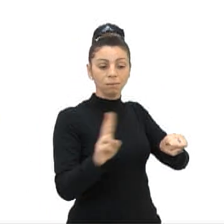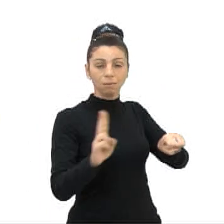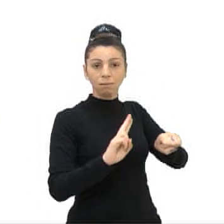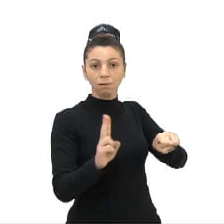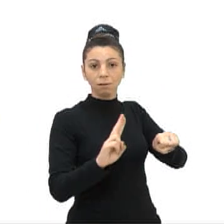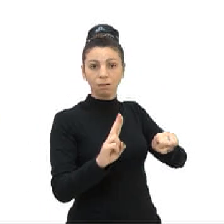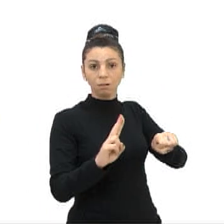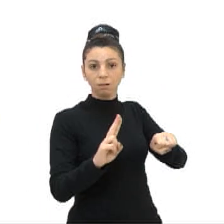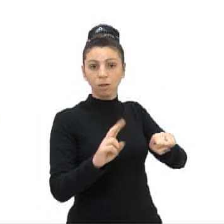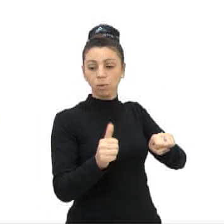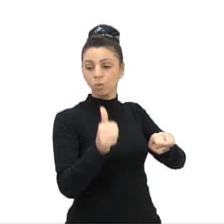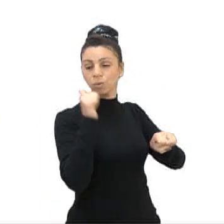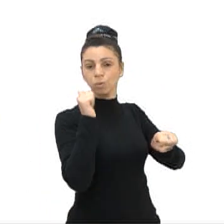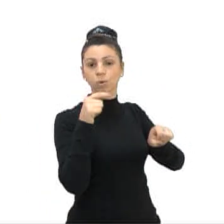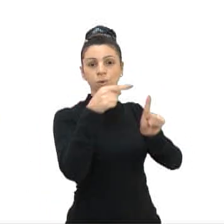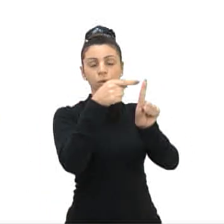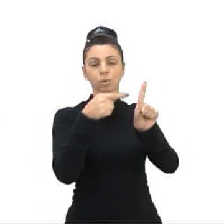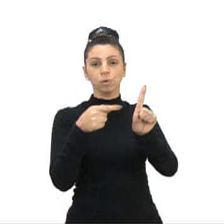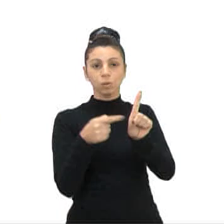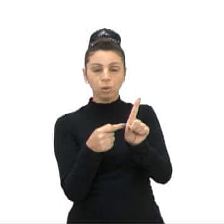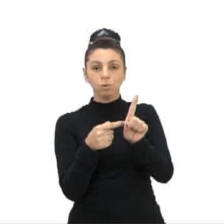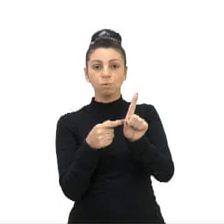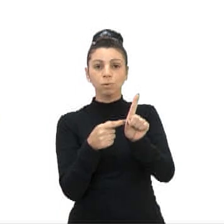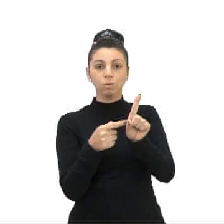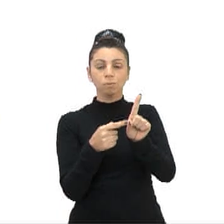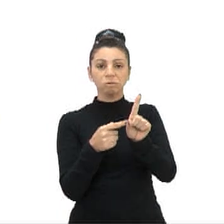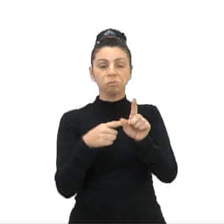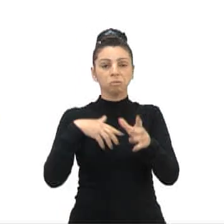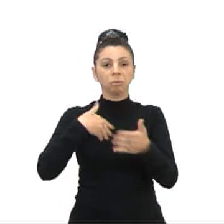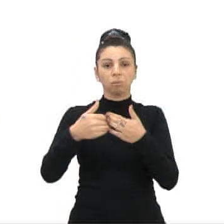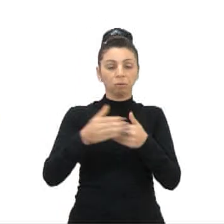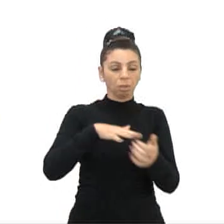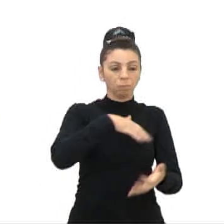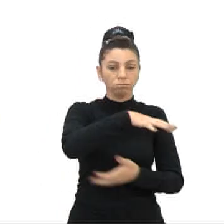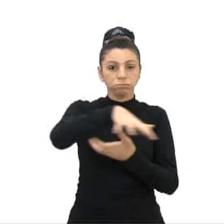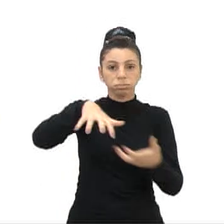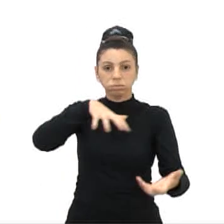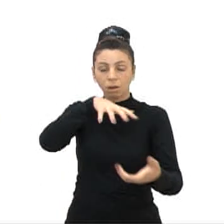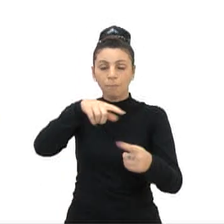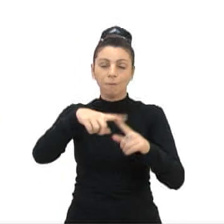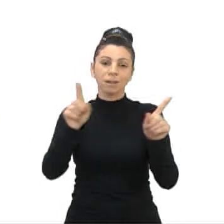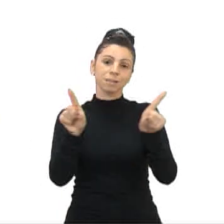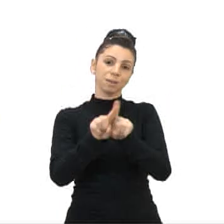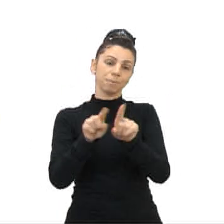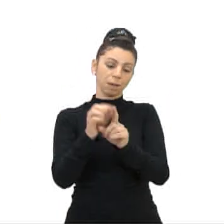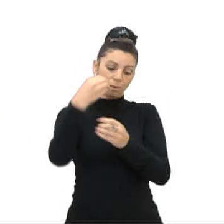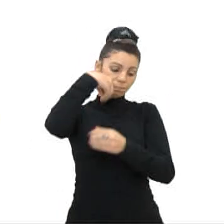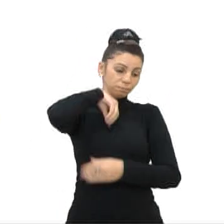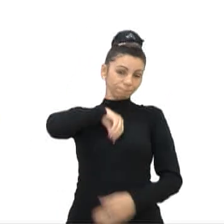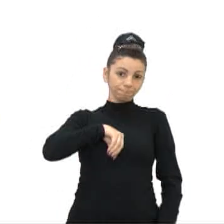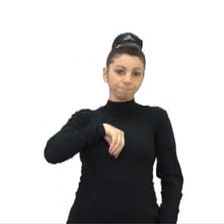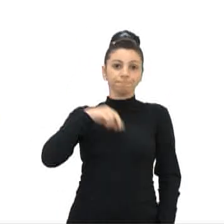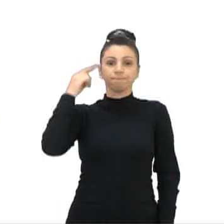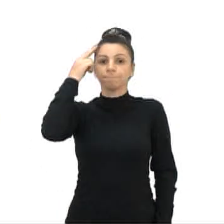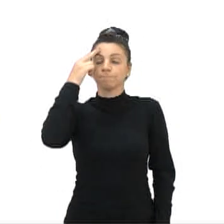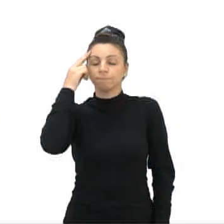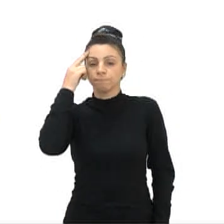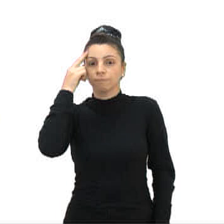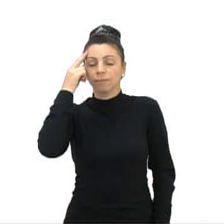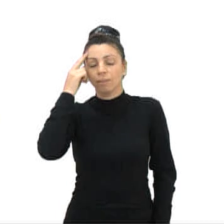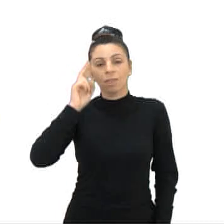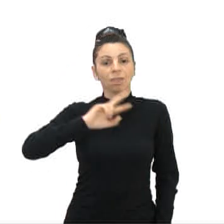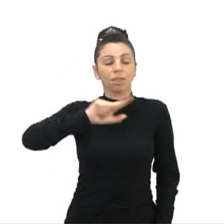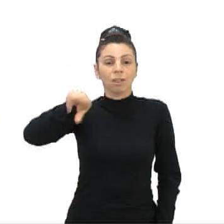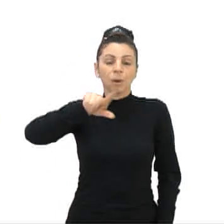todo tipo de tralha e carrego um sonho dentro de mim. Sei que não é fácil encontrar um sonho nas ruas, mas